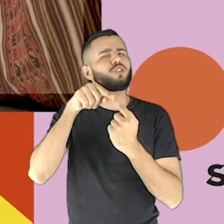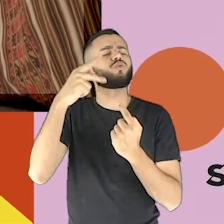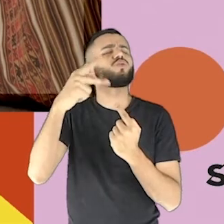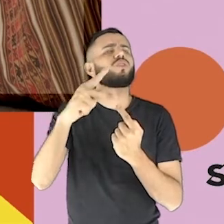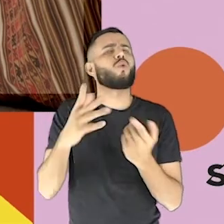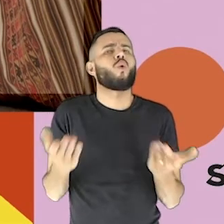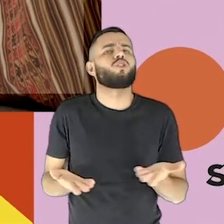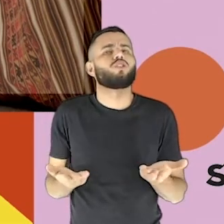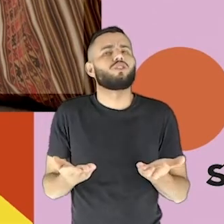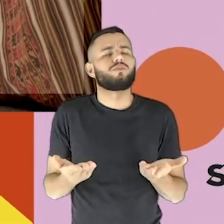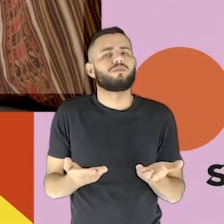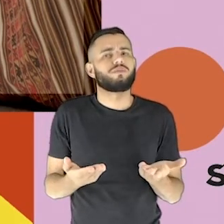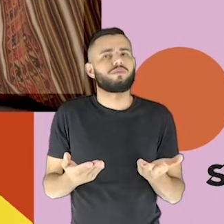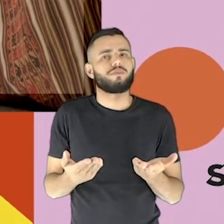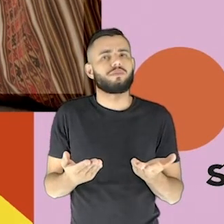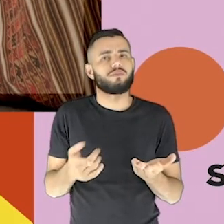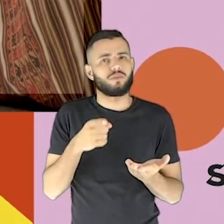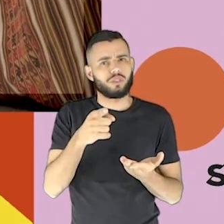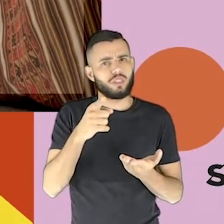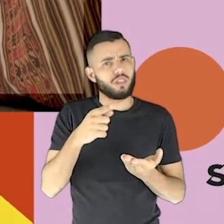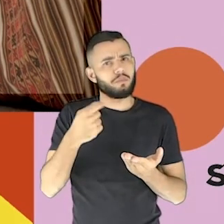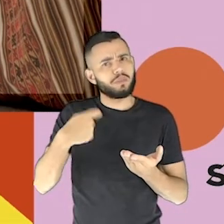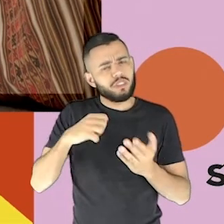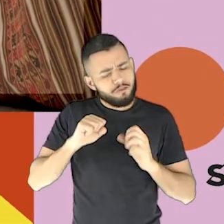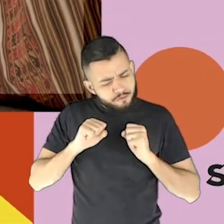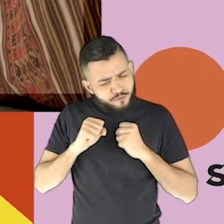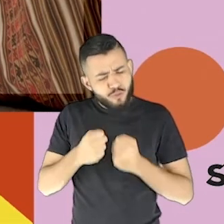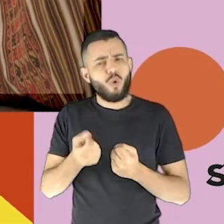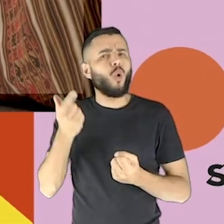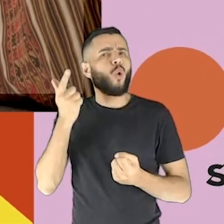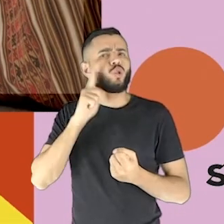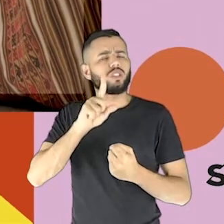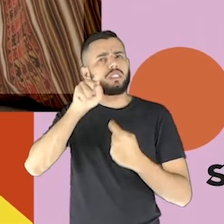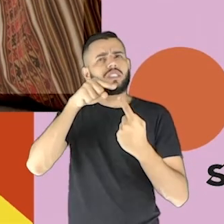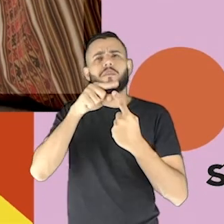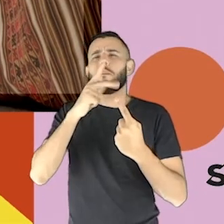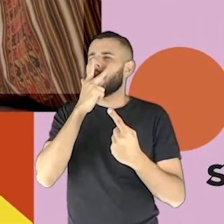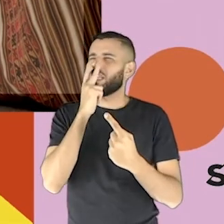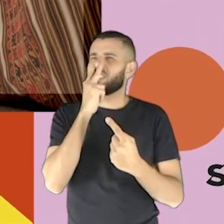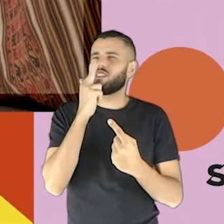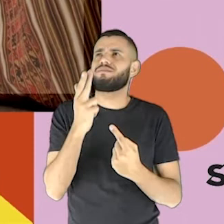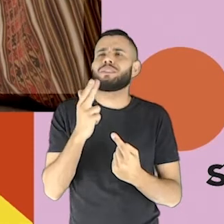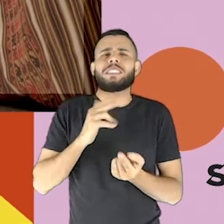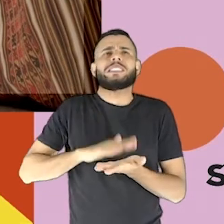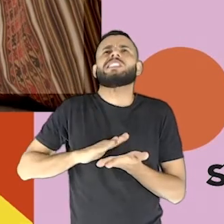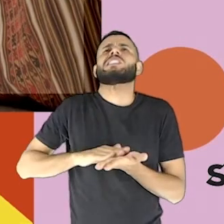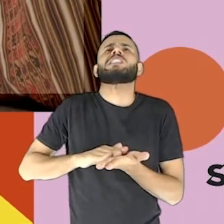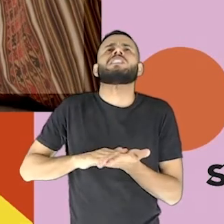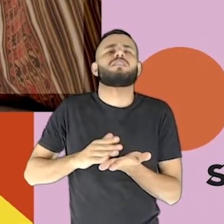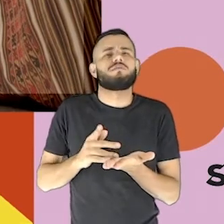agora? Se esforça para alcançar esse objetivo, mas não se cobra demais.